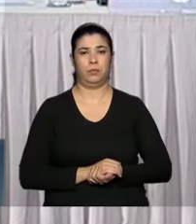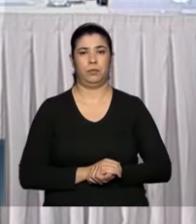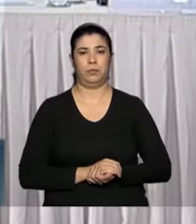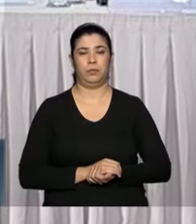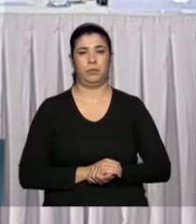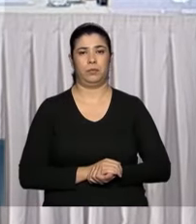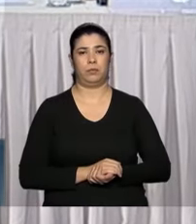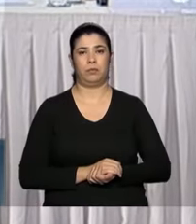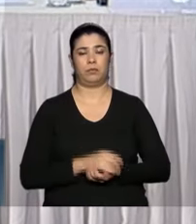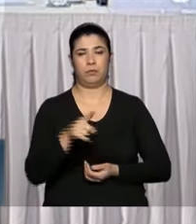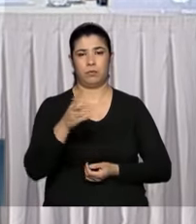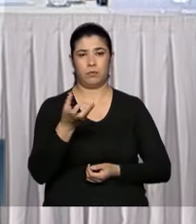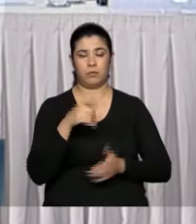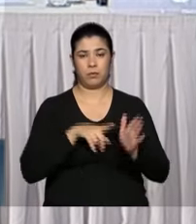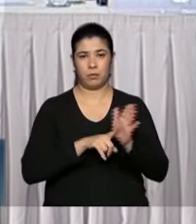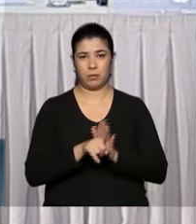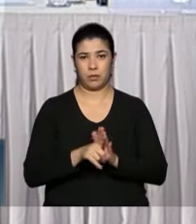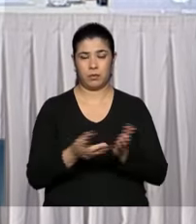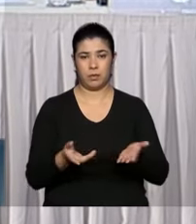Mais perguntas?